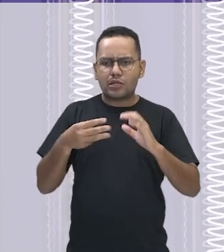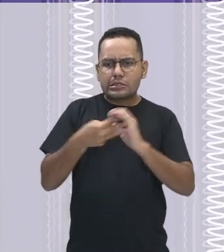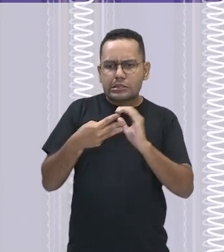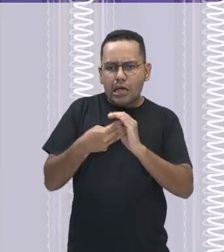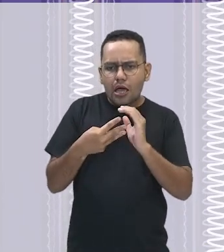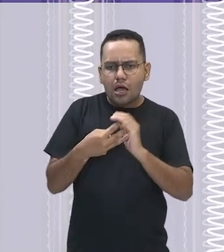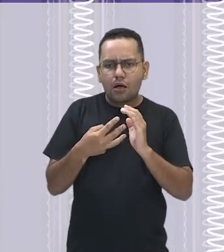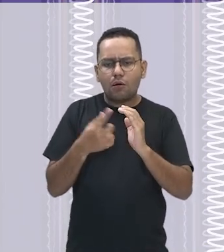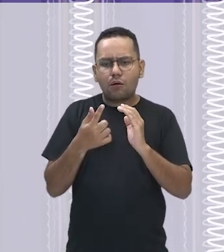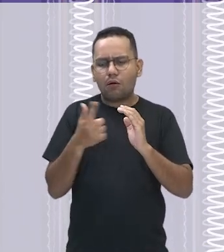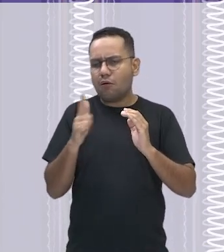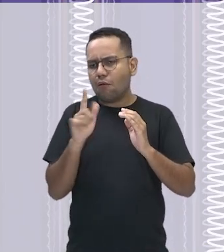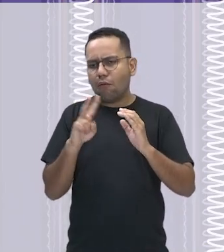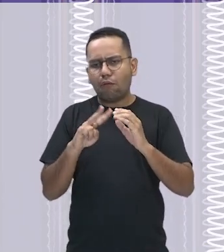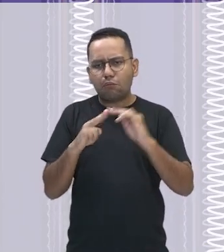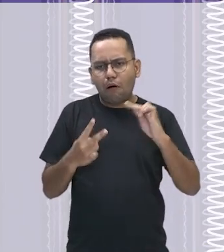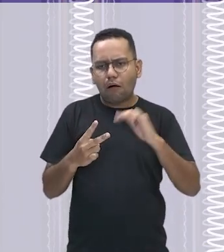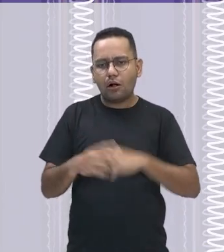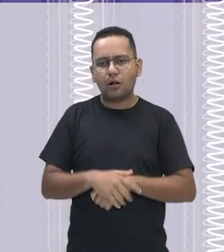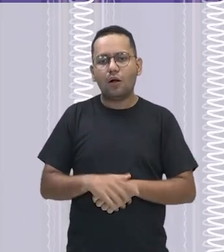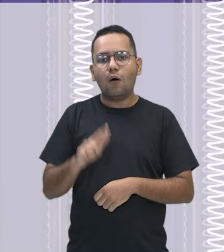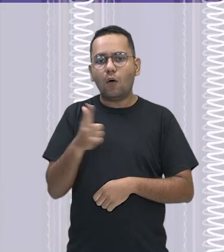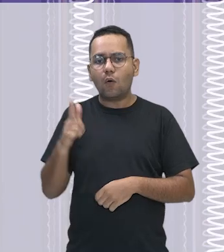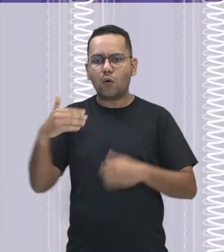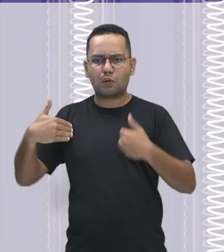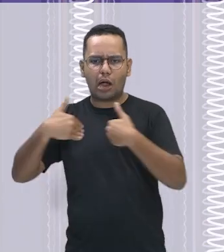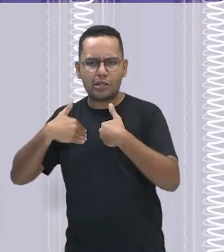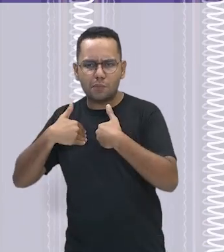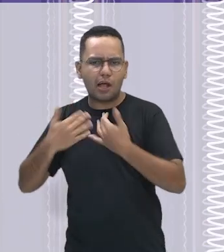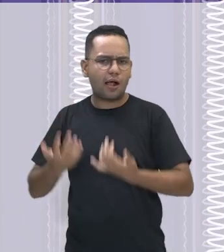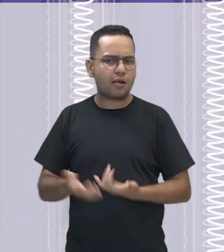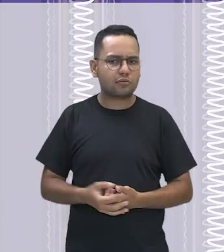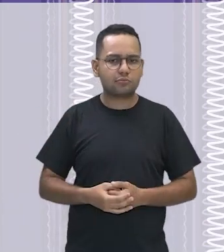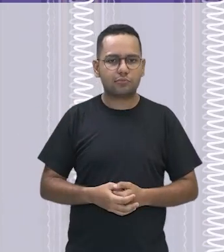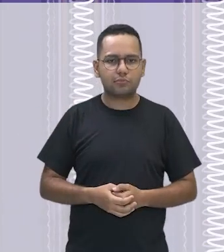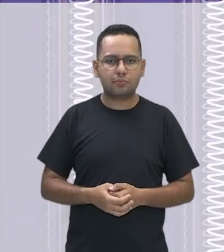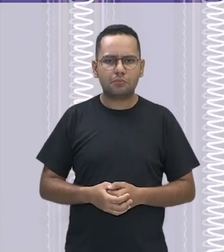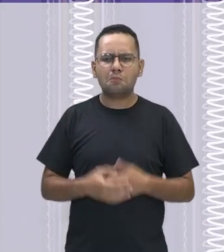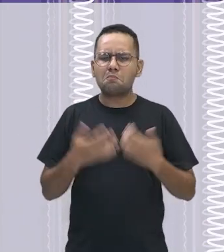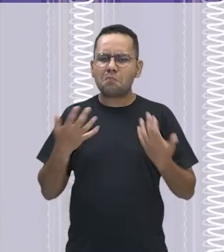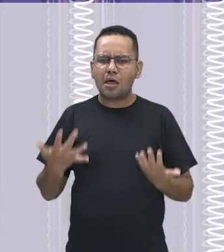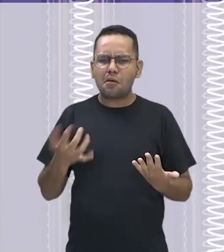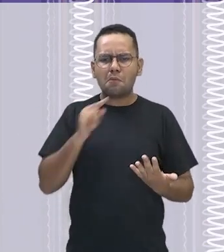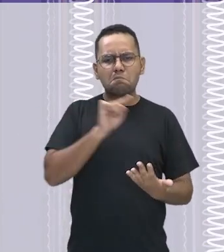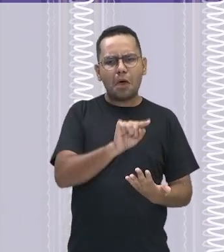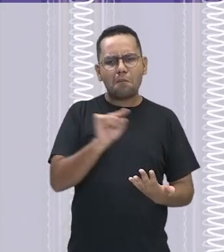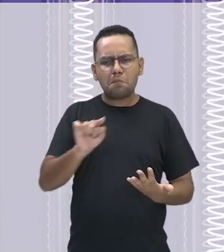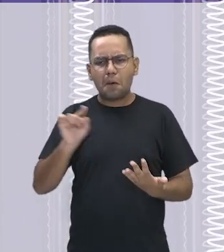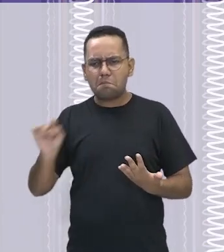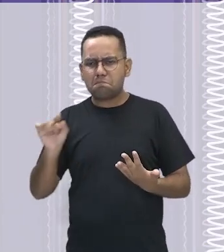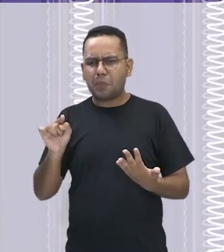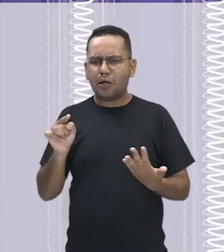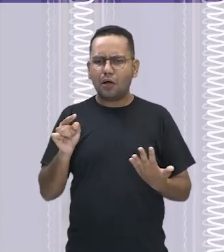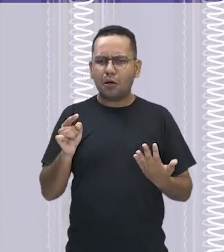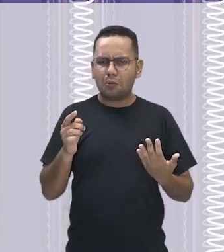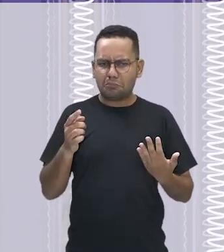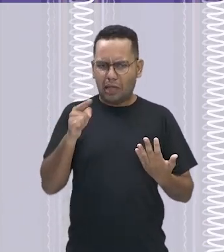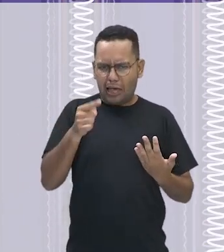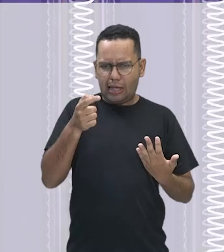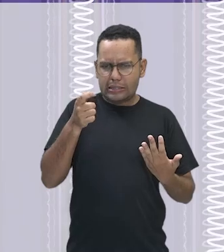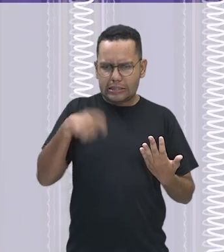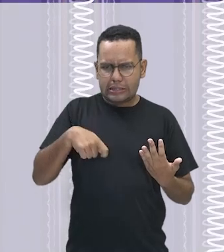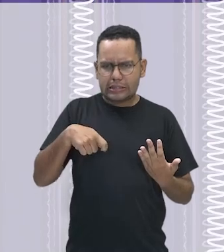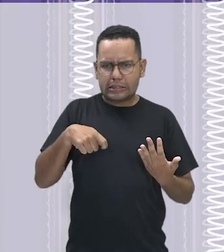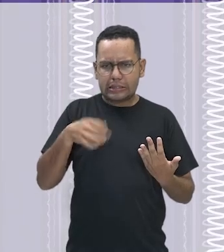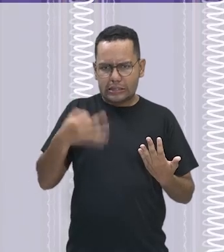até que ponto que isso é eticamente aceitável? Então, essa dimensão da moral, que vai